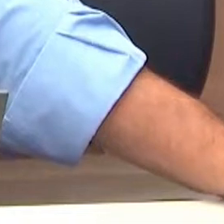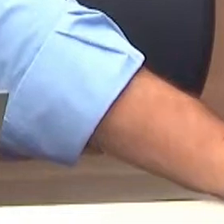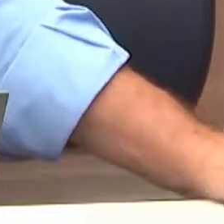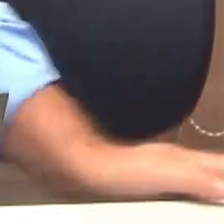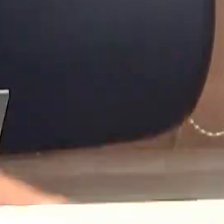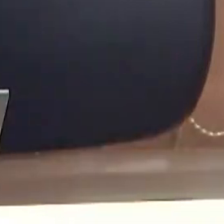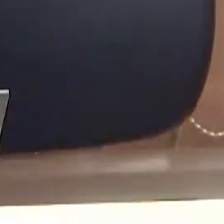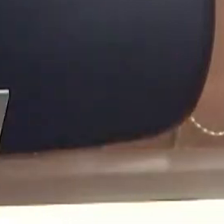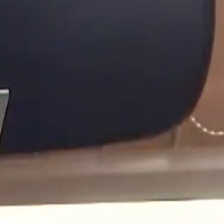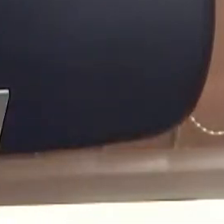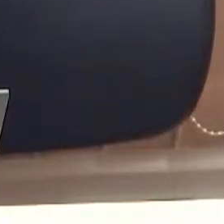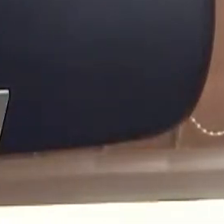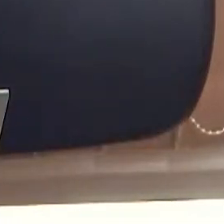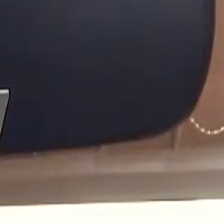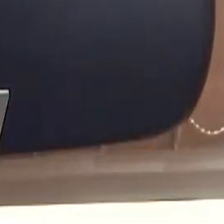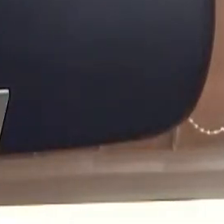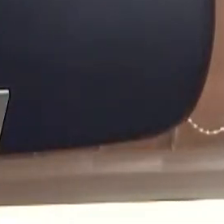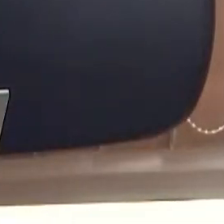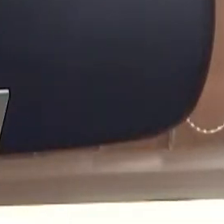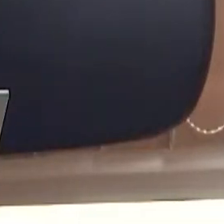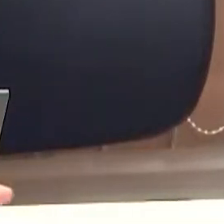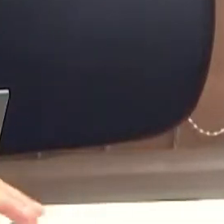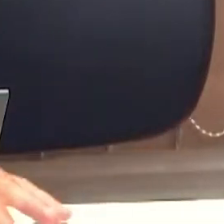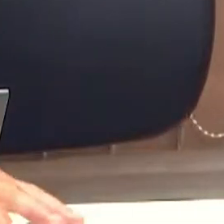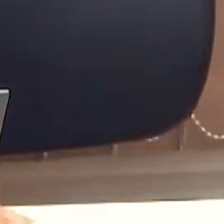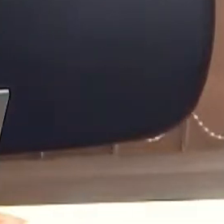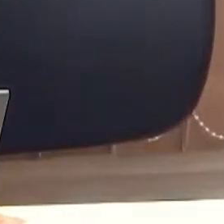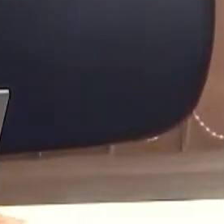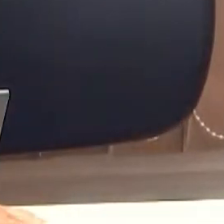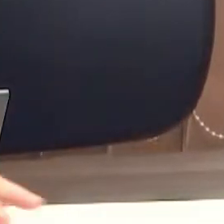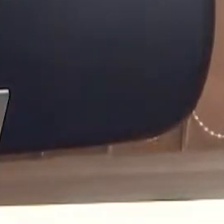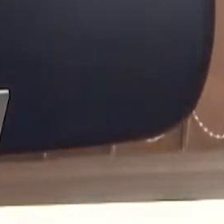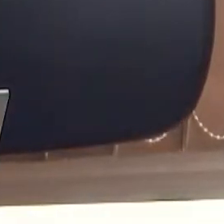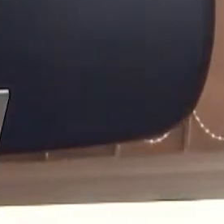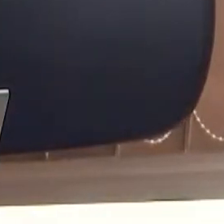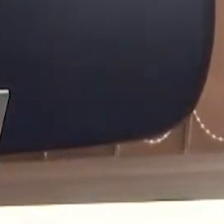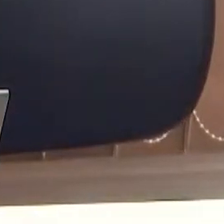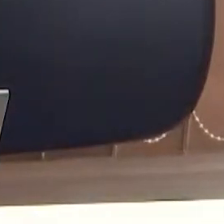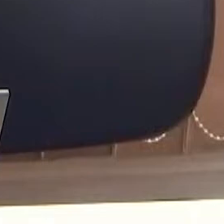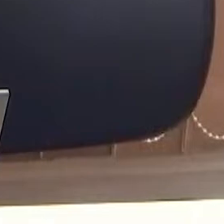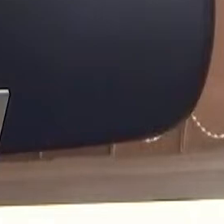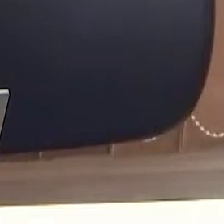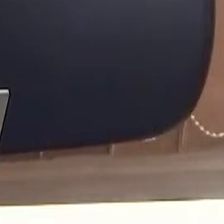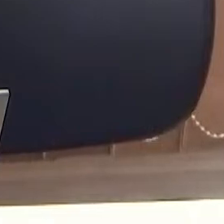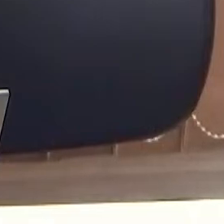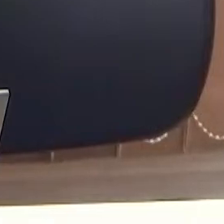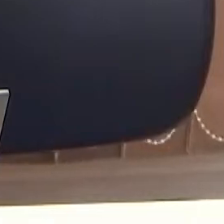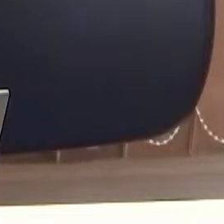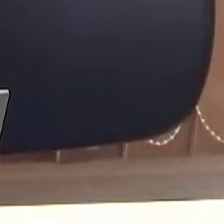secretário Ernesto Paulela, aí, para ele fazer as suas considerações, a sua apresentação. Obrigado, Ernesto.